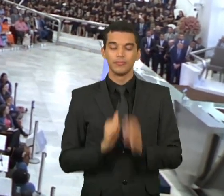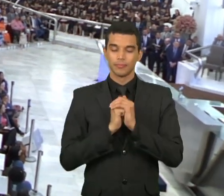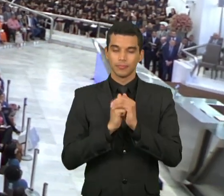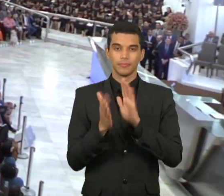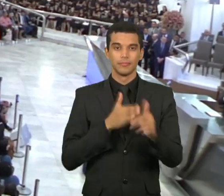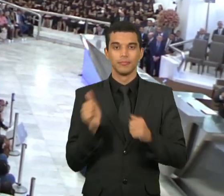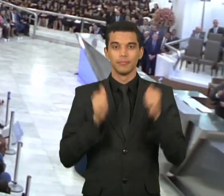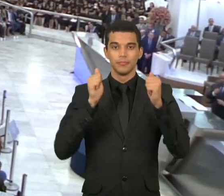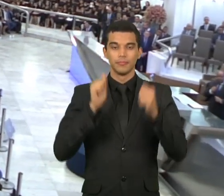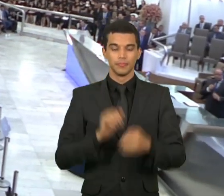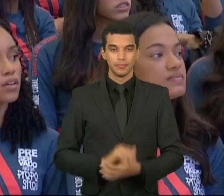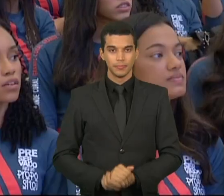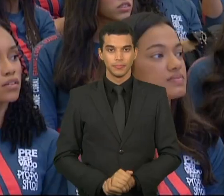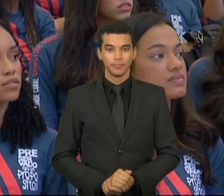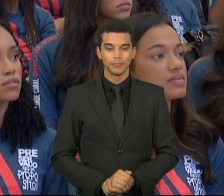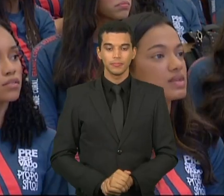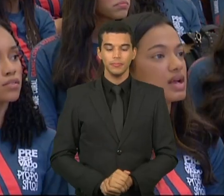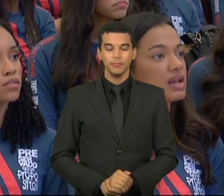Aleluia.